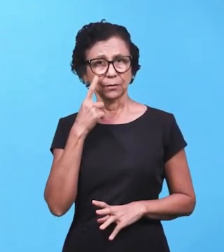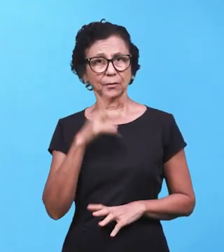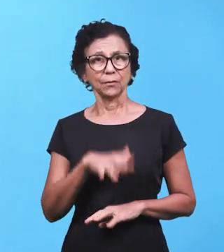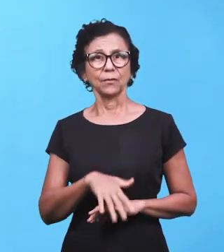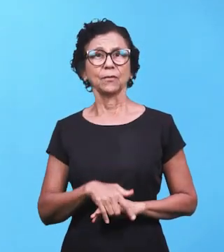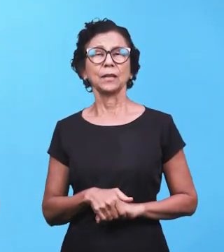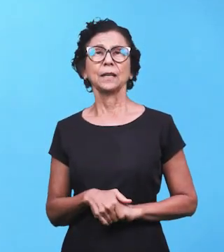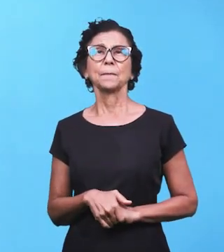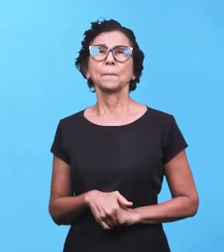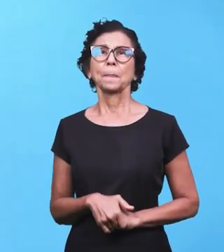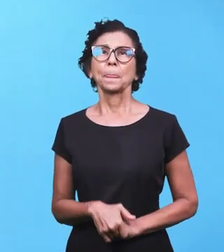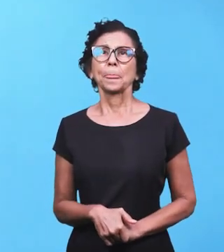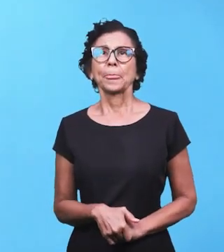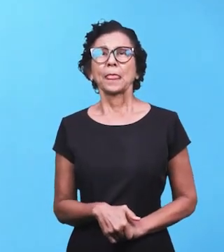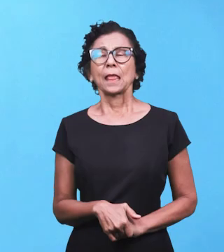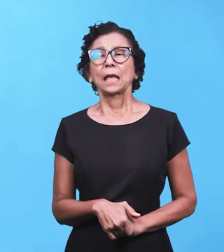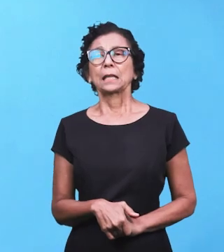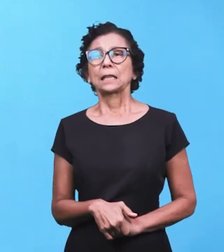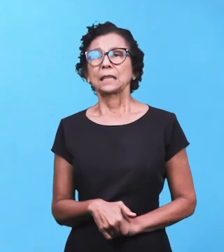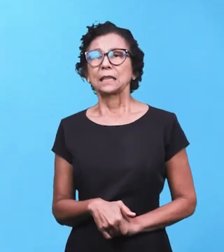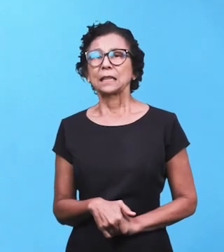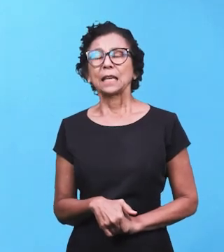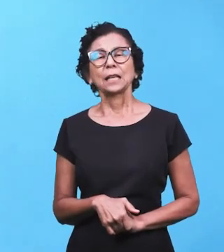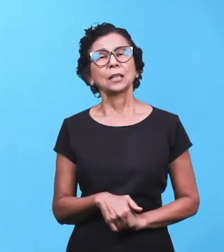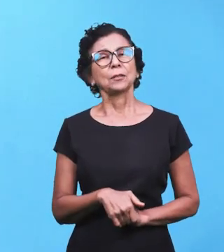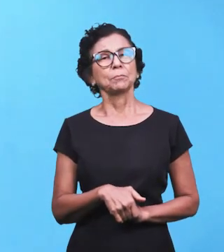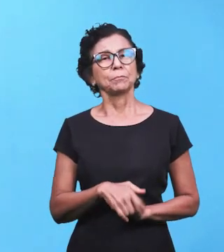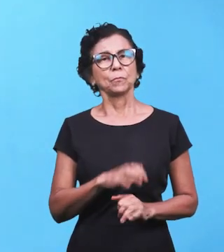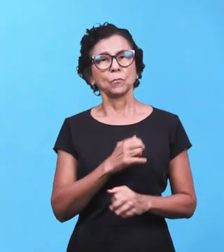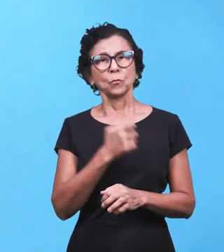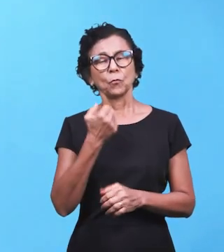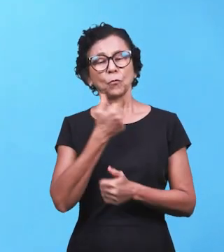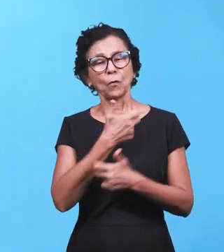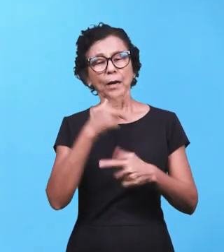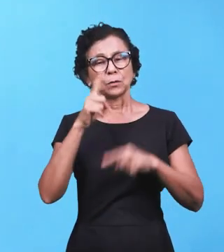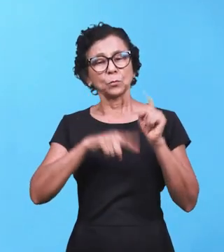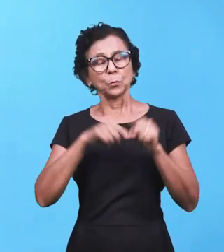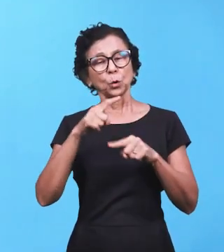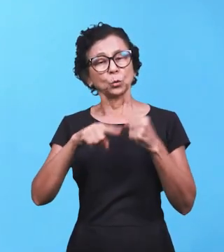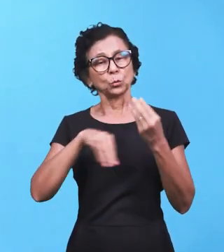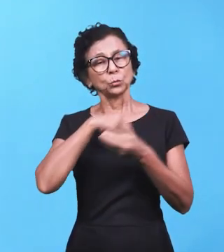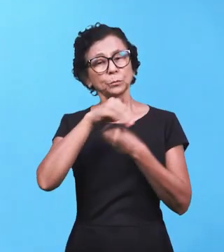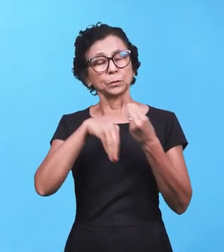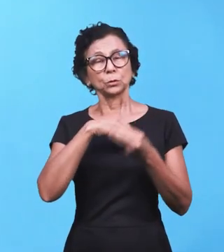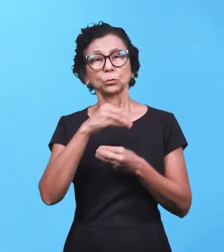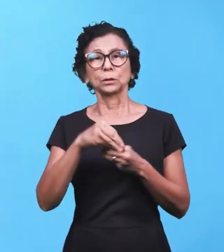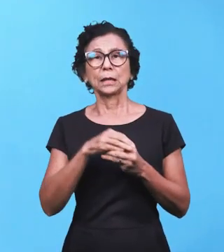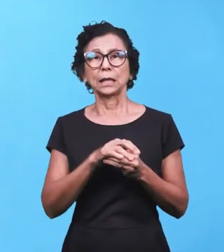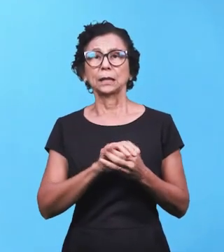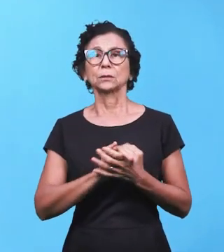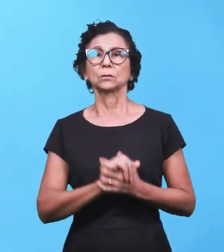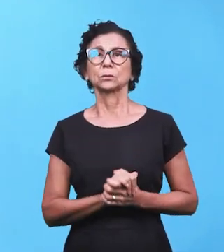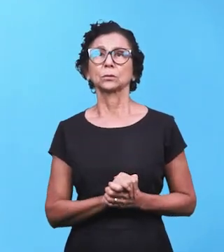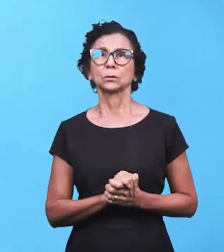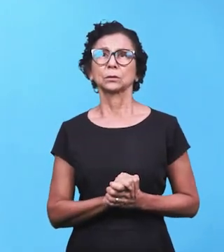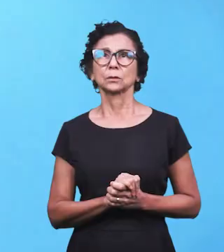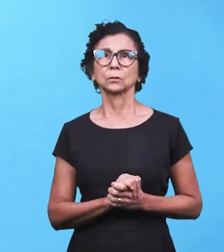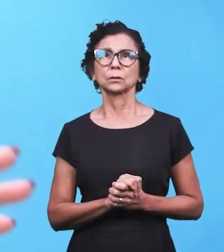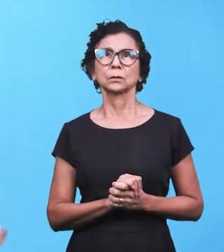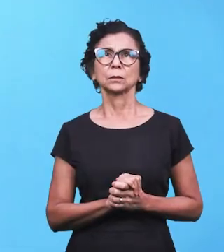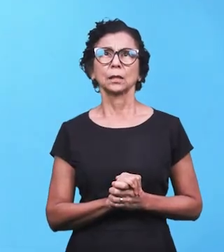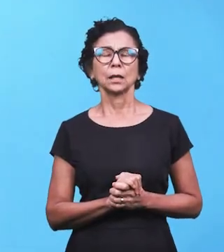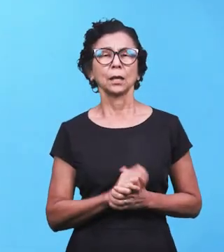têm uma alta concentração de bicarbonato, de sílica, então realmente são muito abrasivos. Eu falo que é como se você fosse